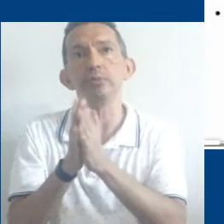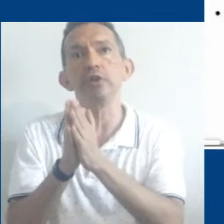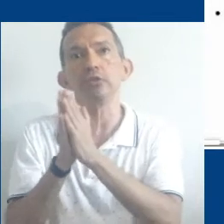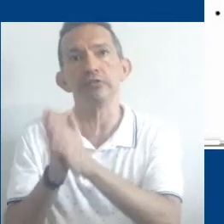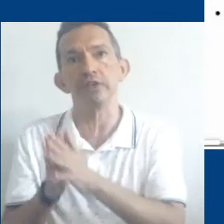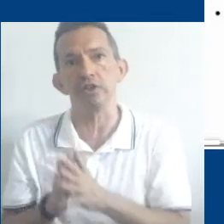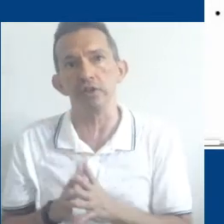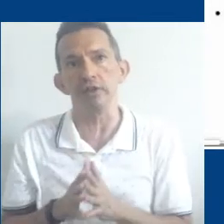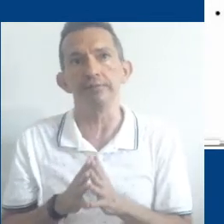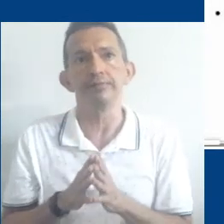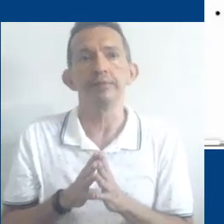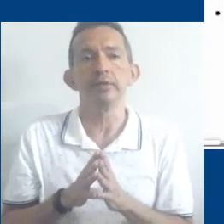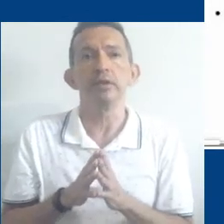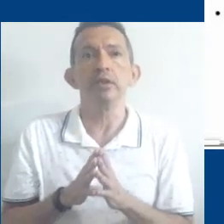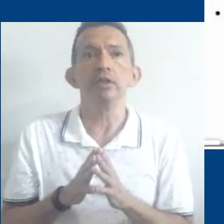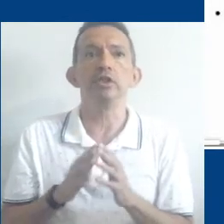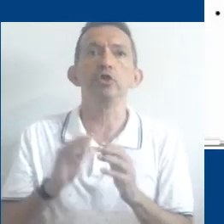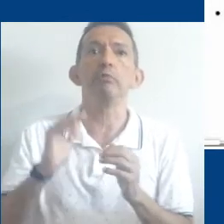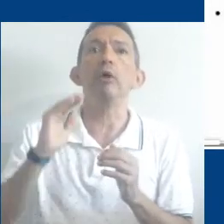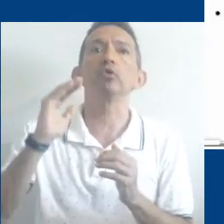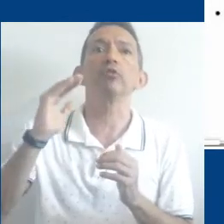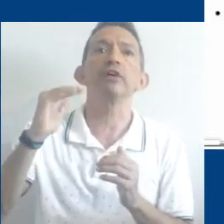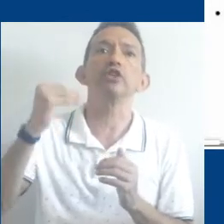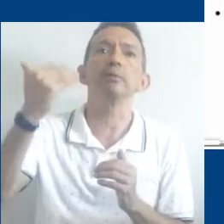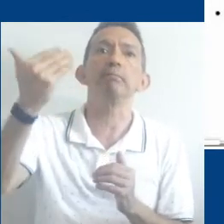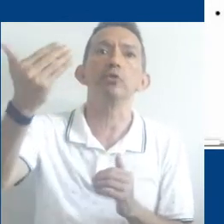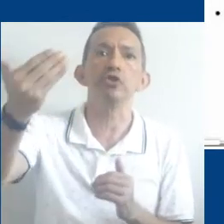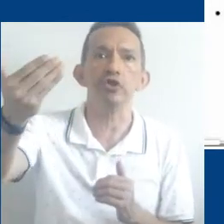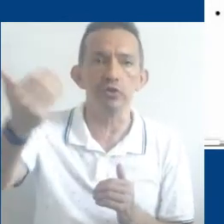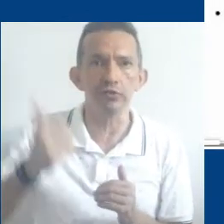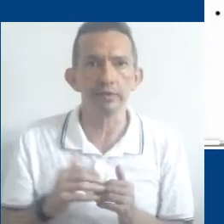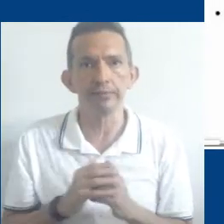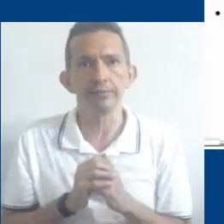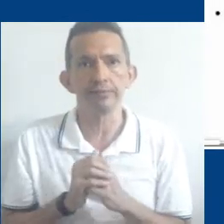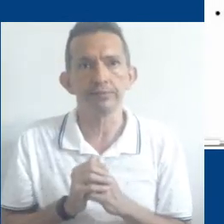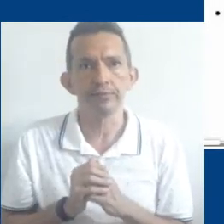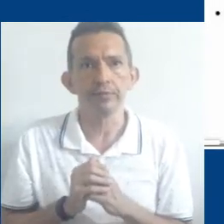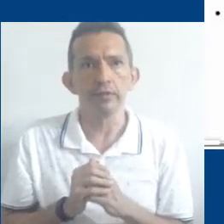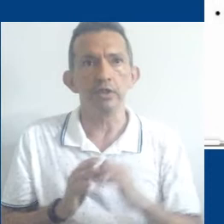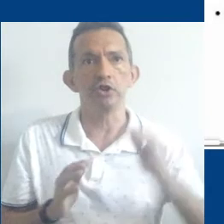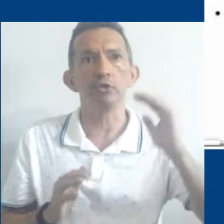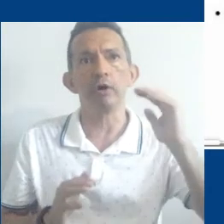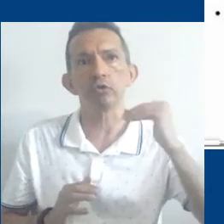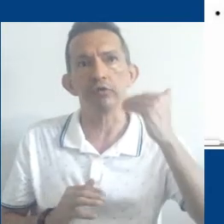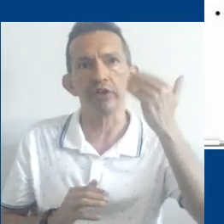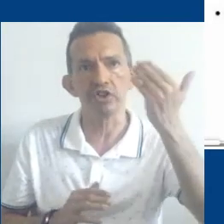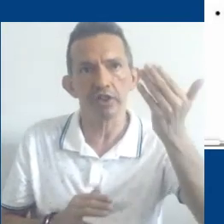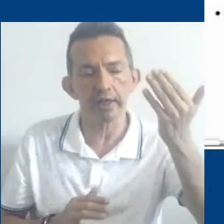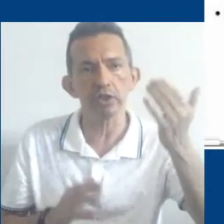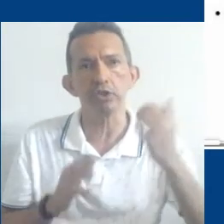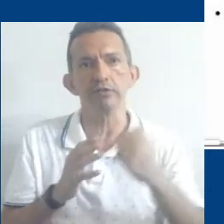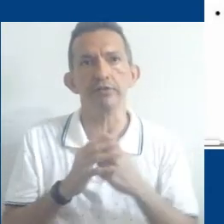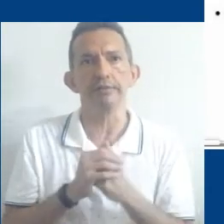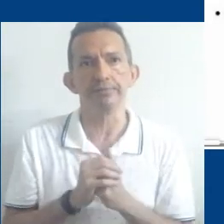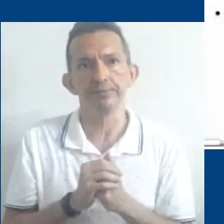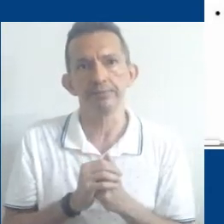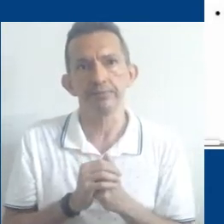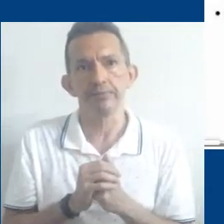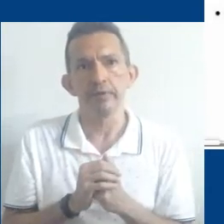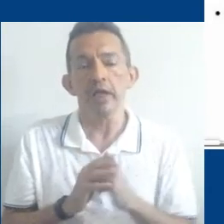dois tipos de autofagia. Existe uma autofagia positiva, existe uma autofagia